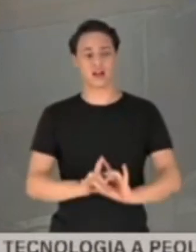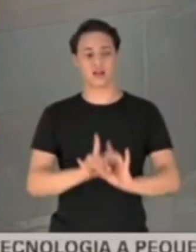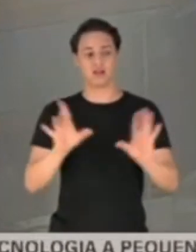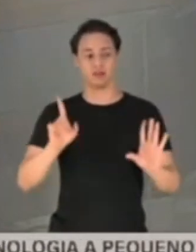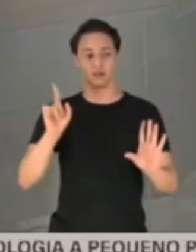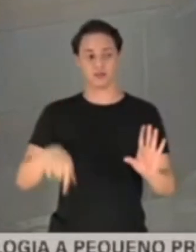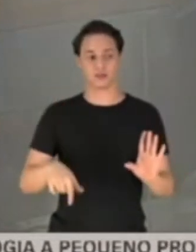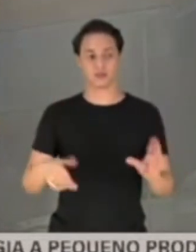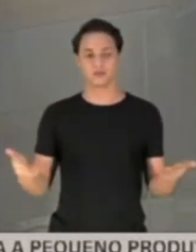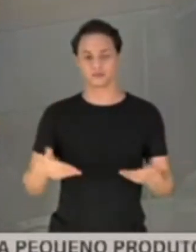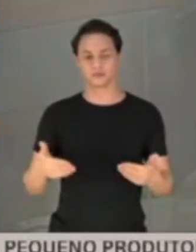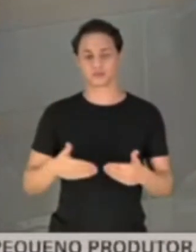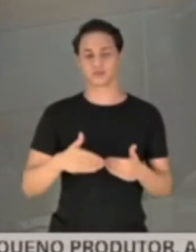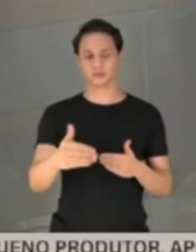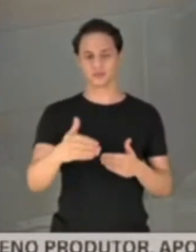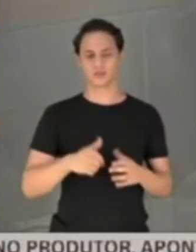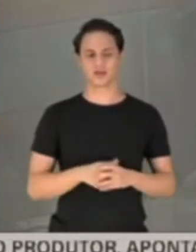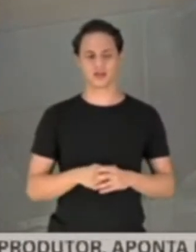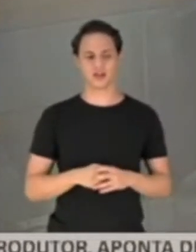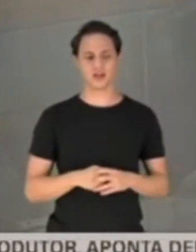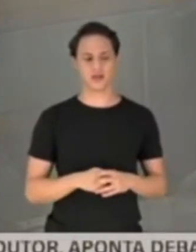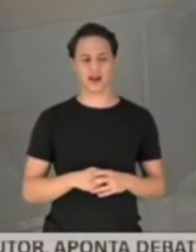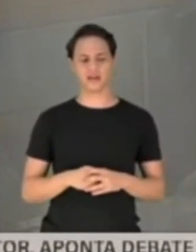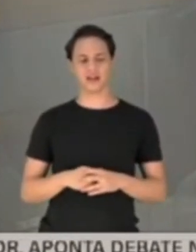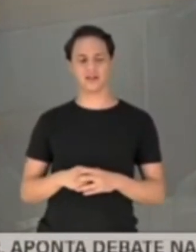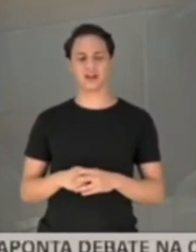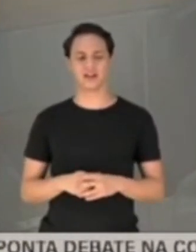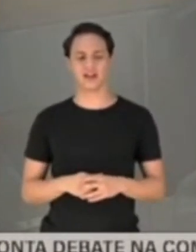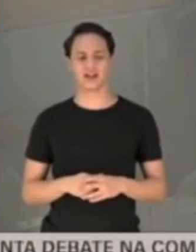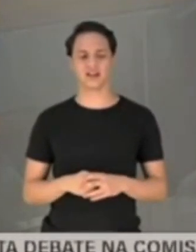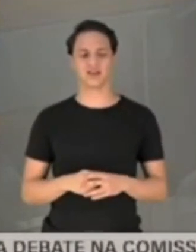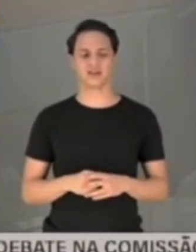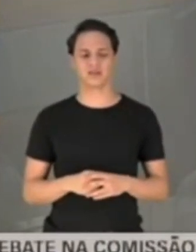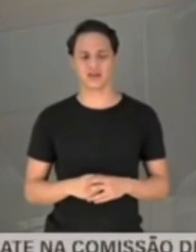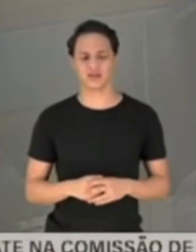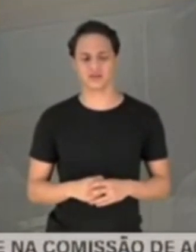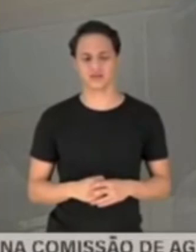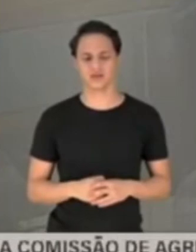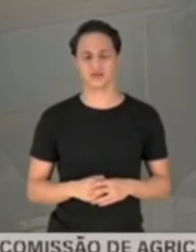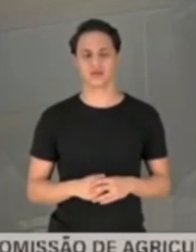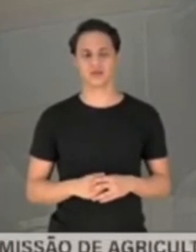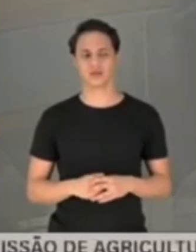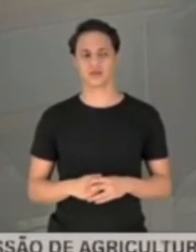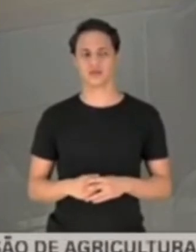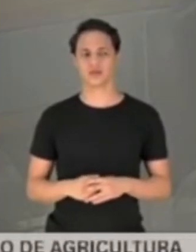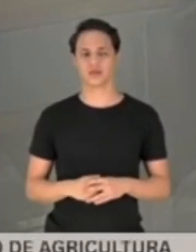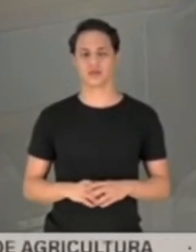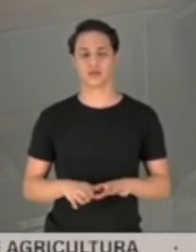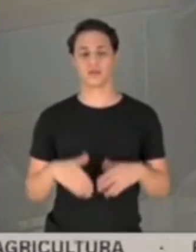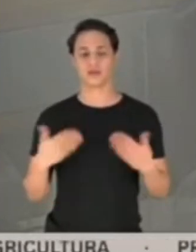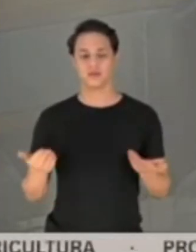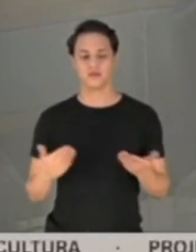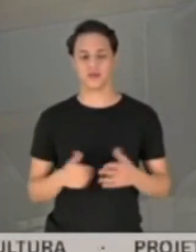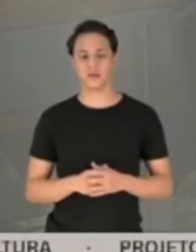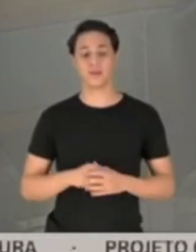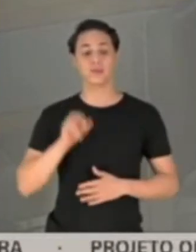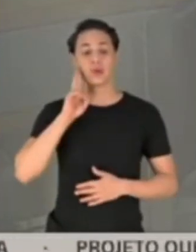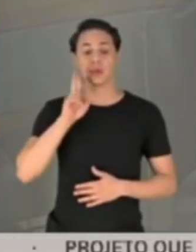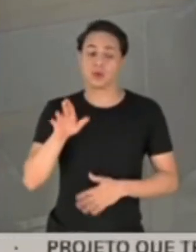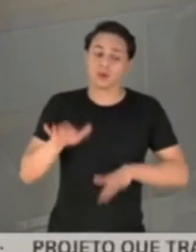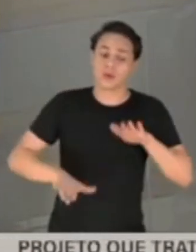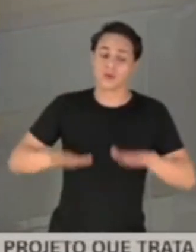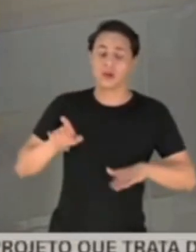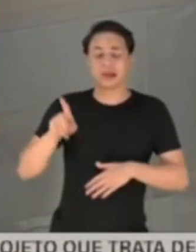o Estado de Direito. É isso que é esse governo. E o senhor, talvez não fosse a